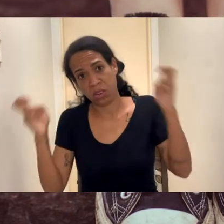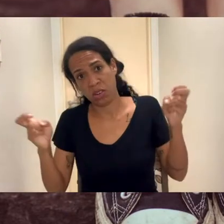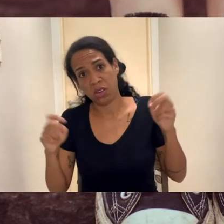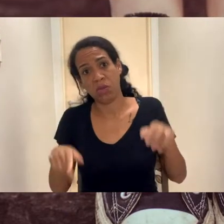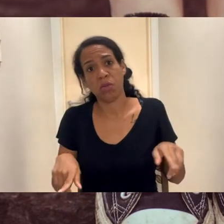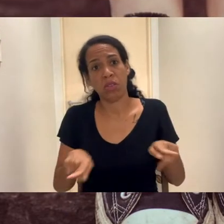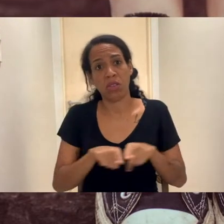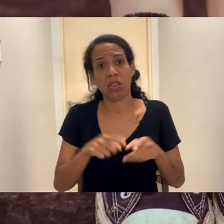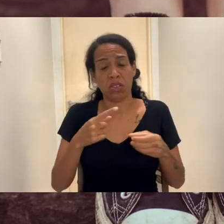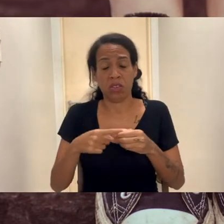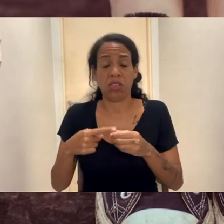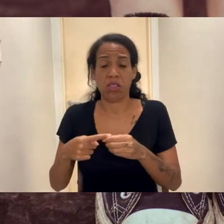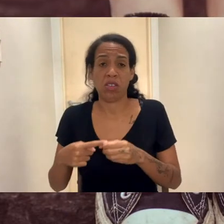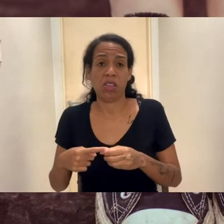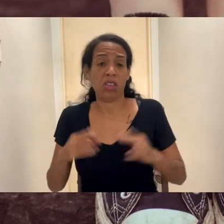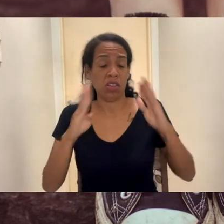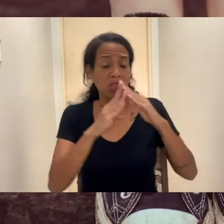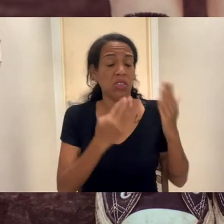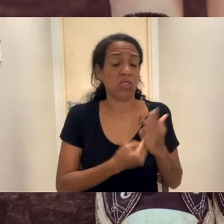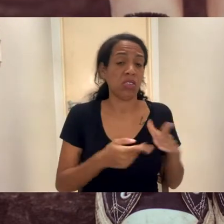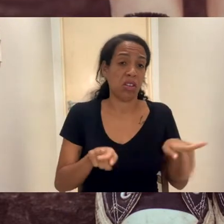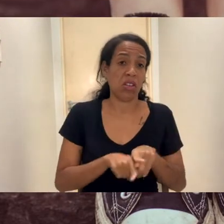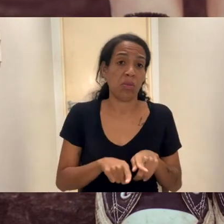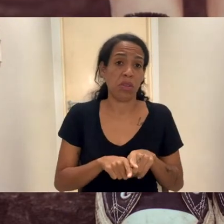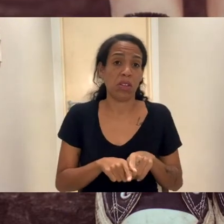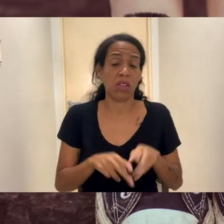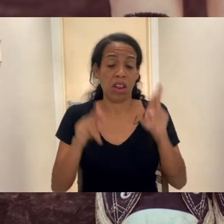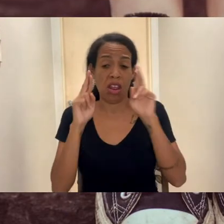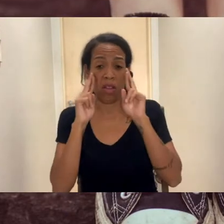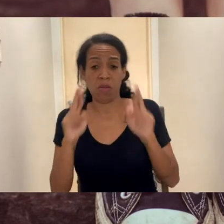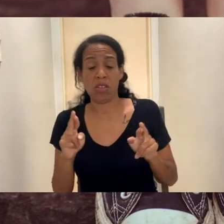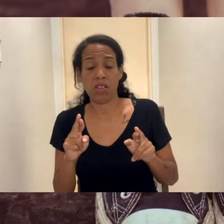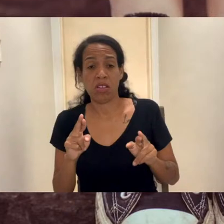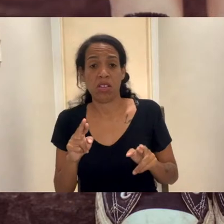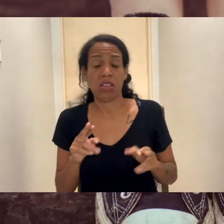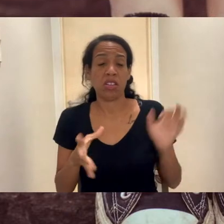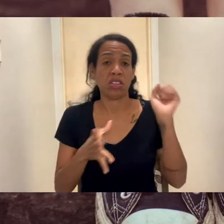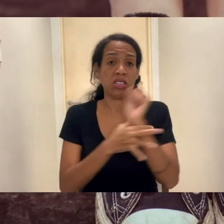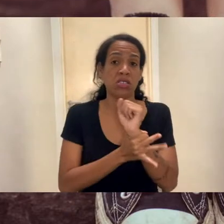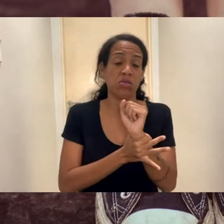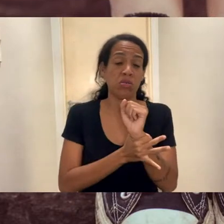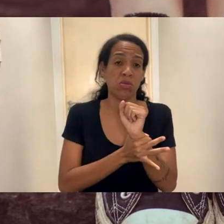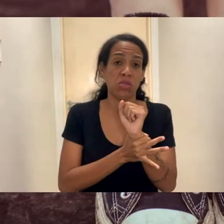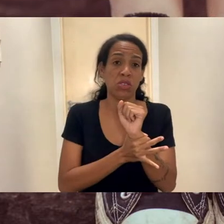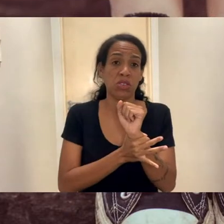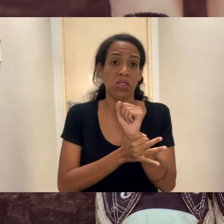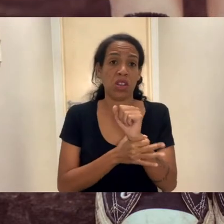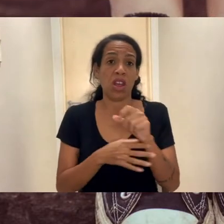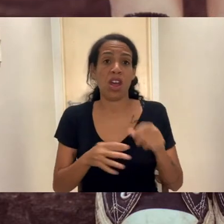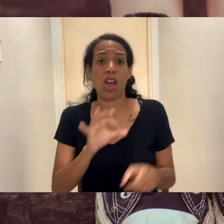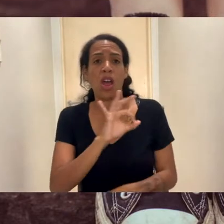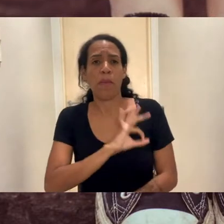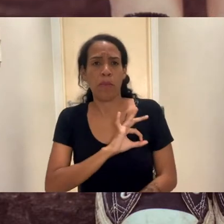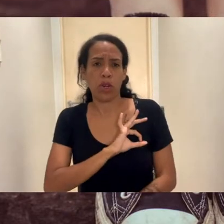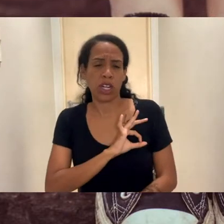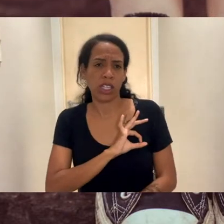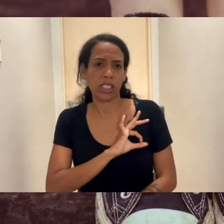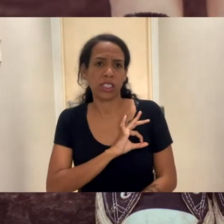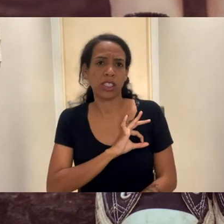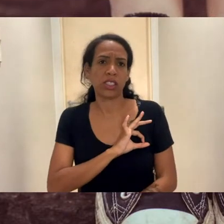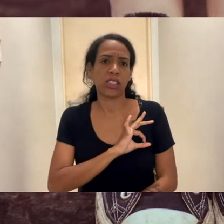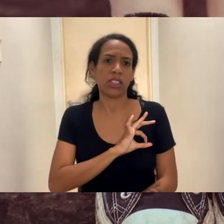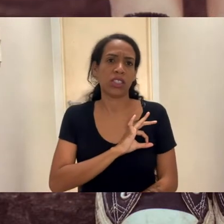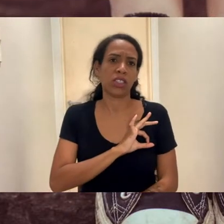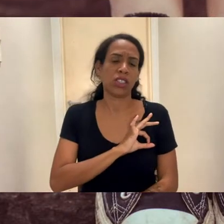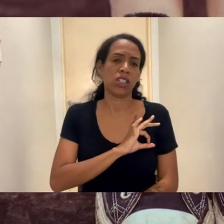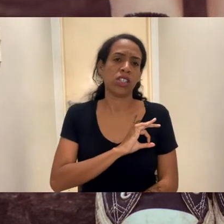e por suas diversas instituições, na representação dos agentes de segurança, né, na polícia militar, nos agentes do